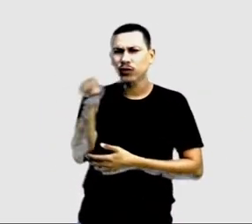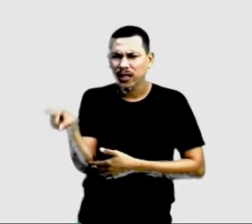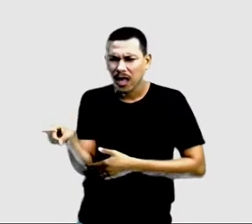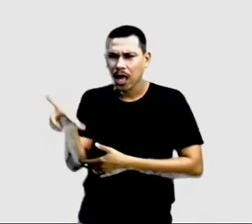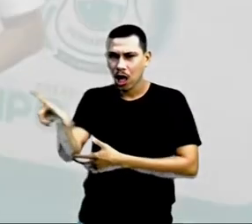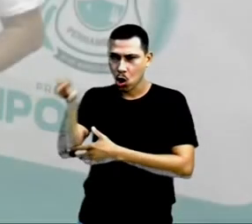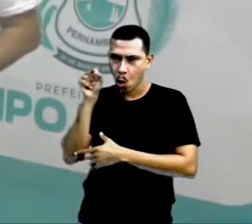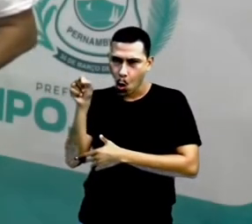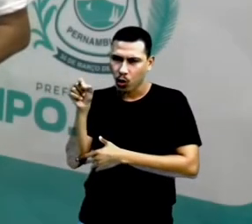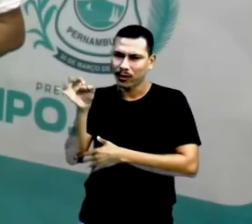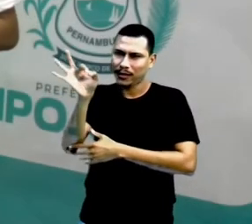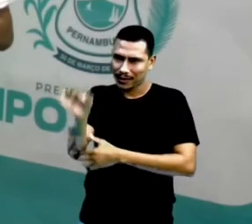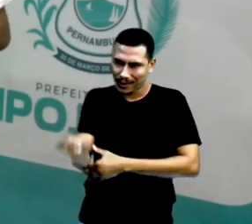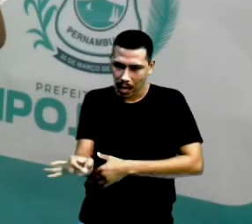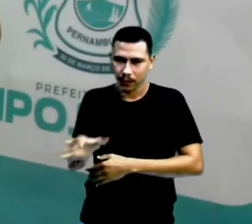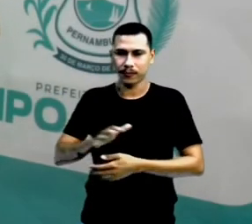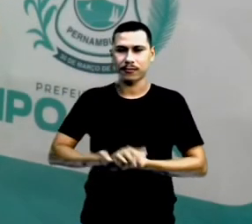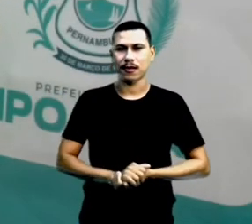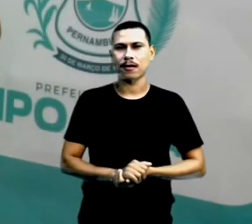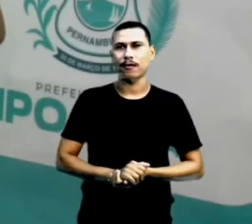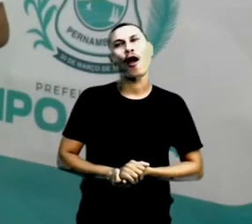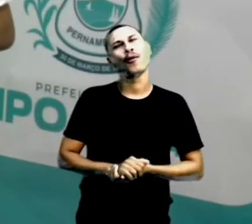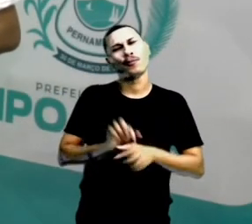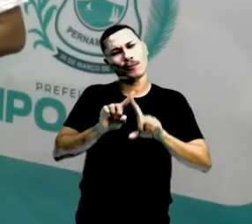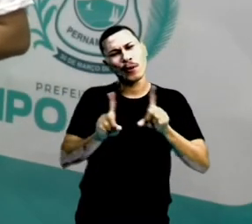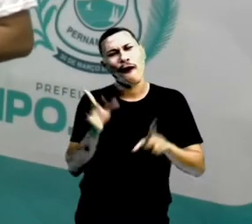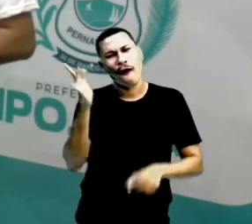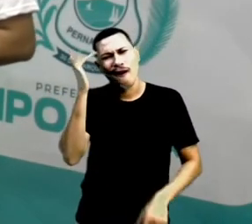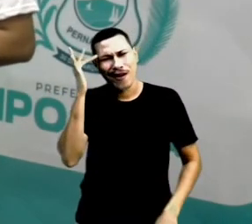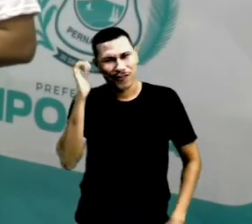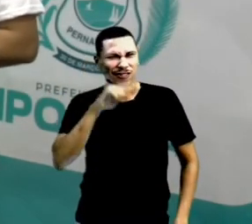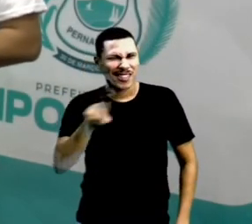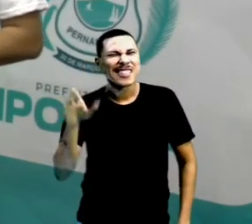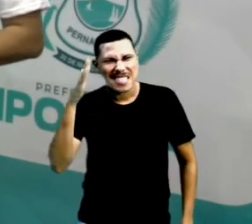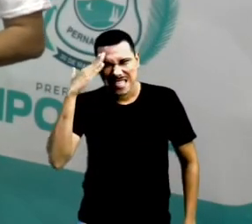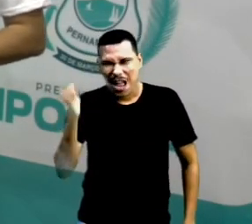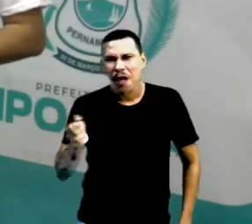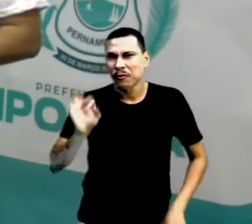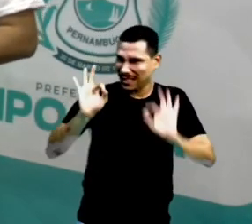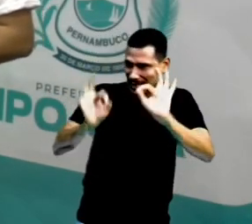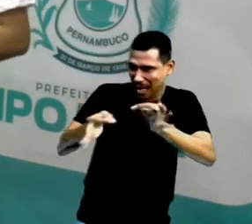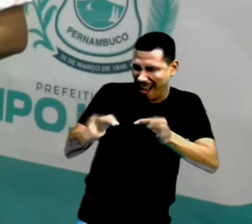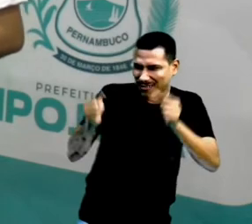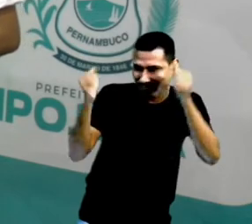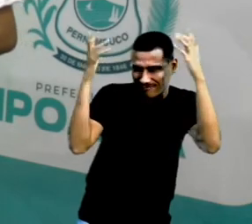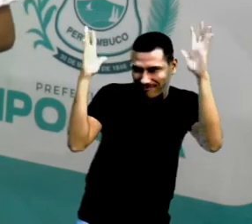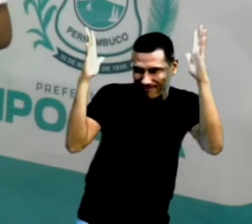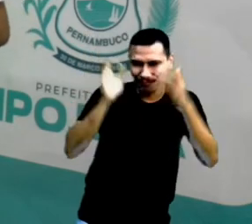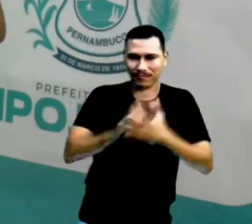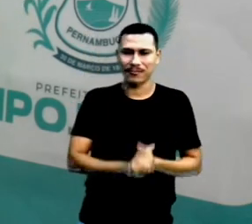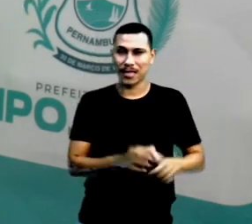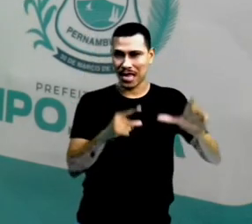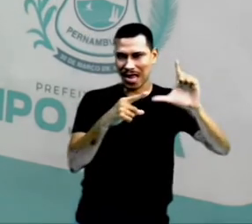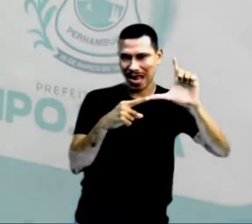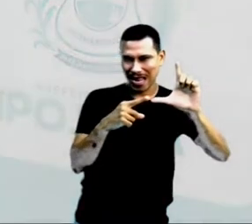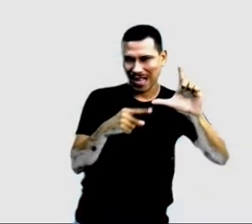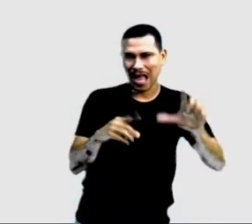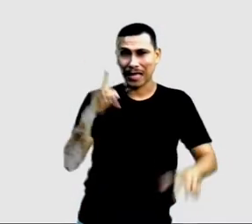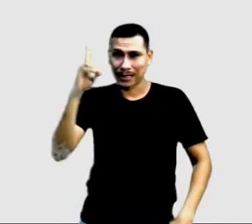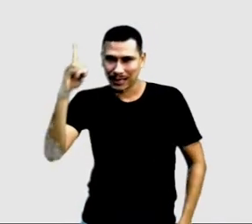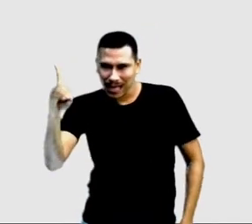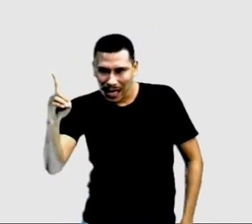Aposto que todos aí já sabem. Muito bem! letra D,